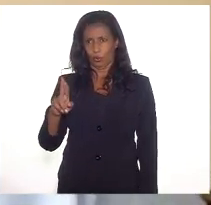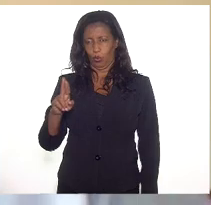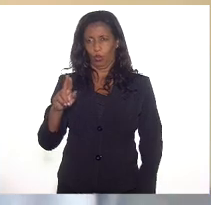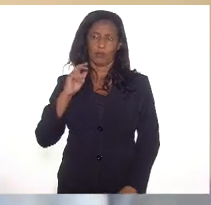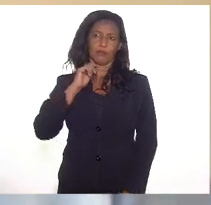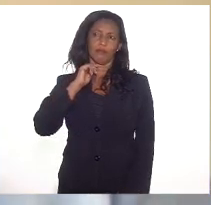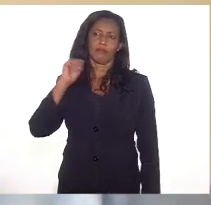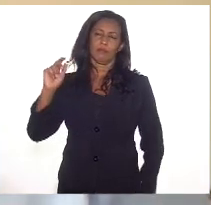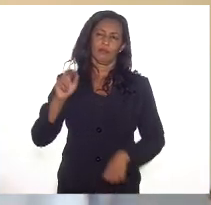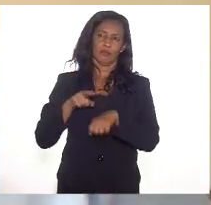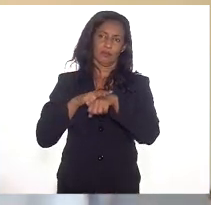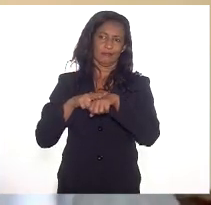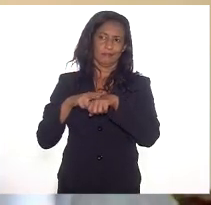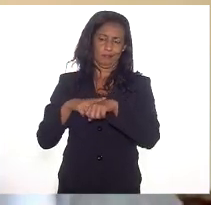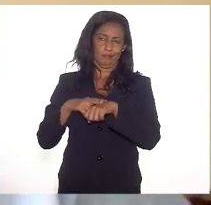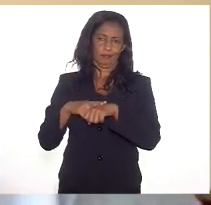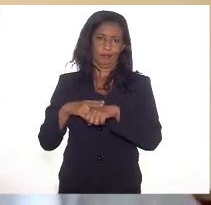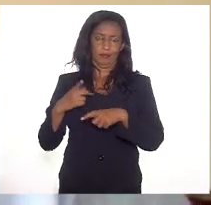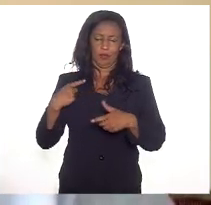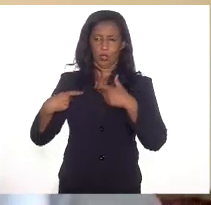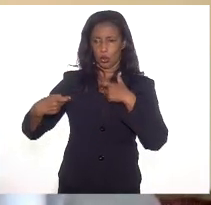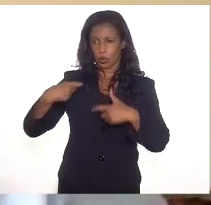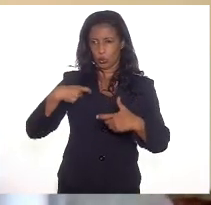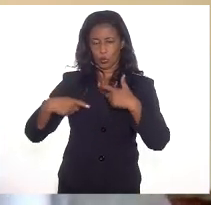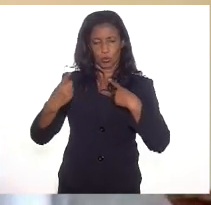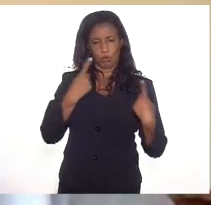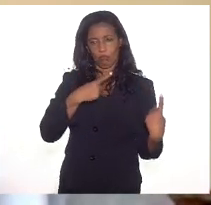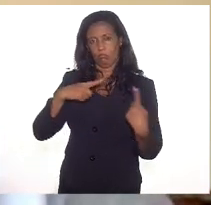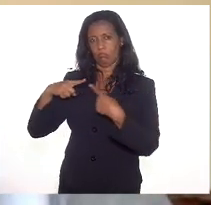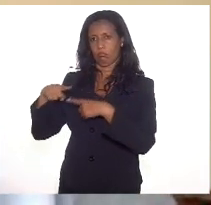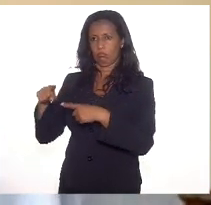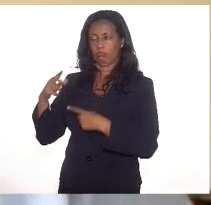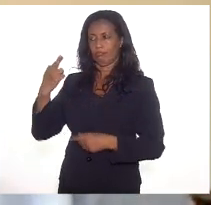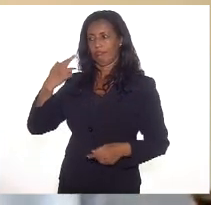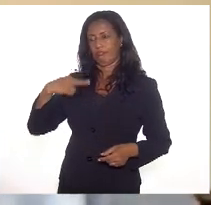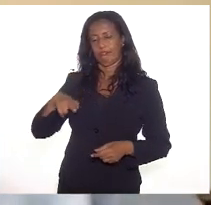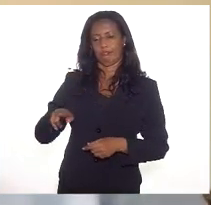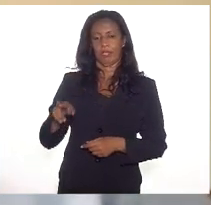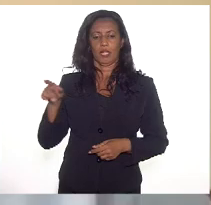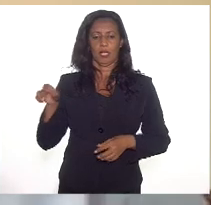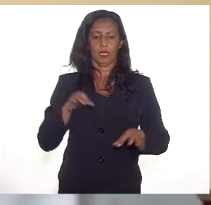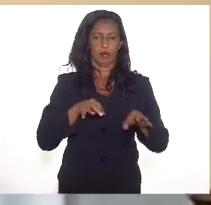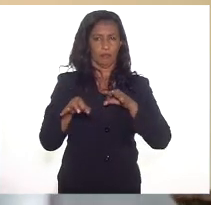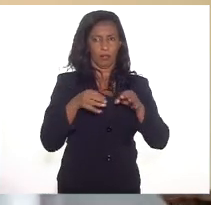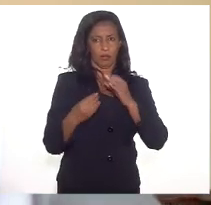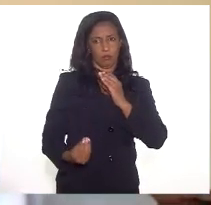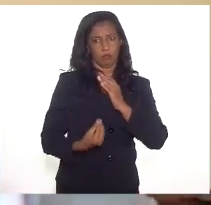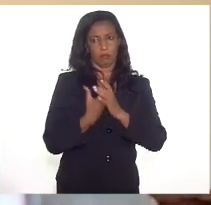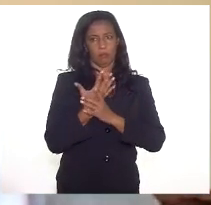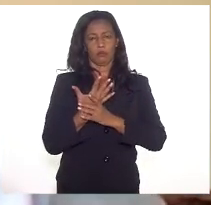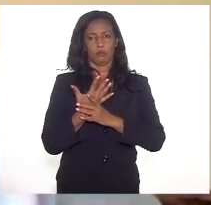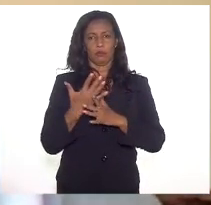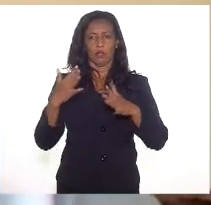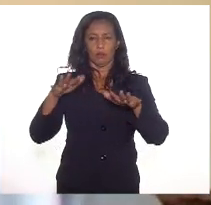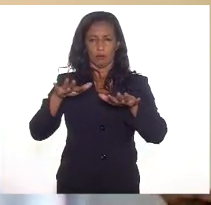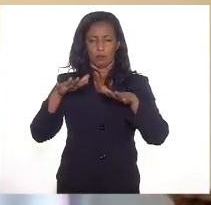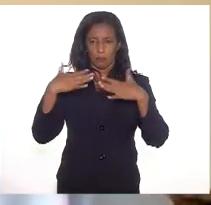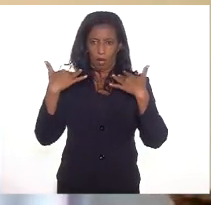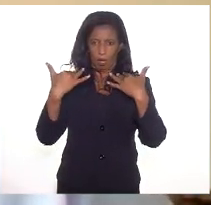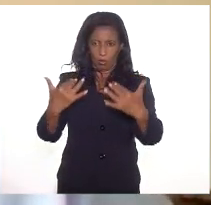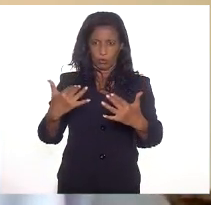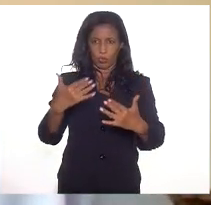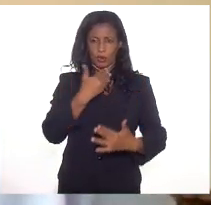de mobilização e luta contra a intolerância religiosa. Esse projeto nasceu numa audiência pública realizada pela Comissão de